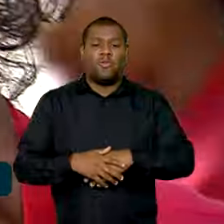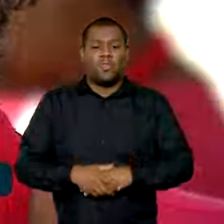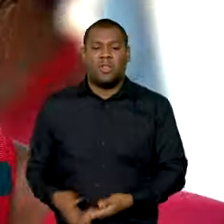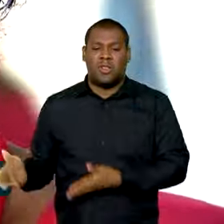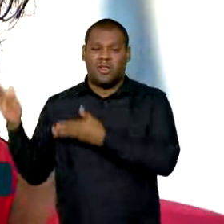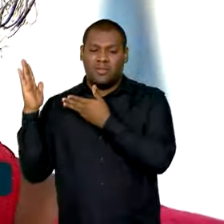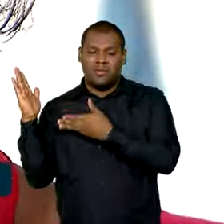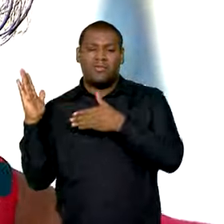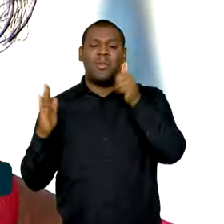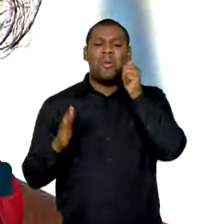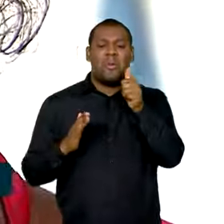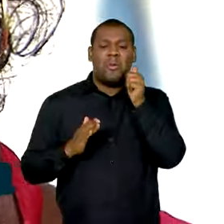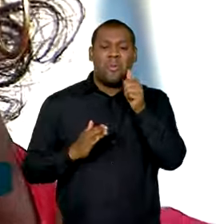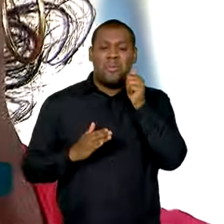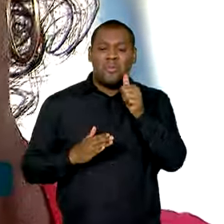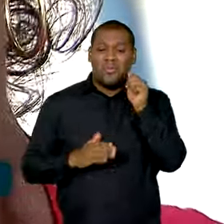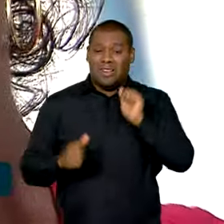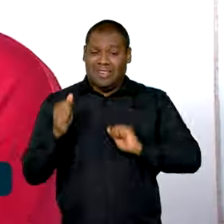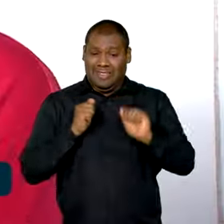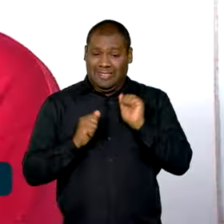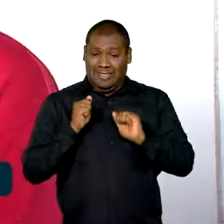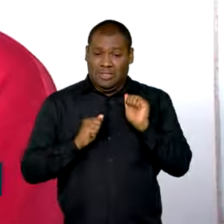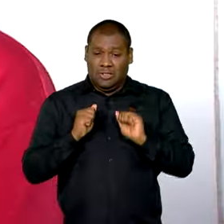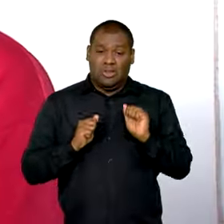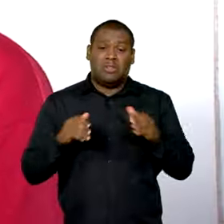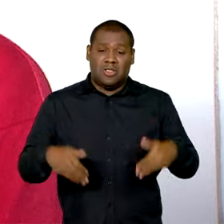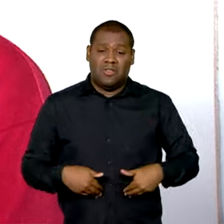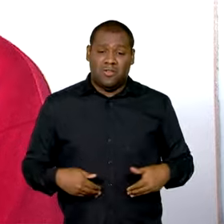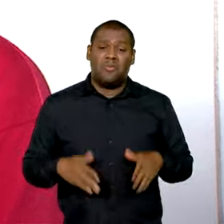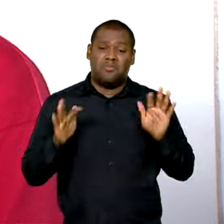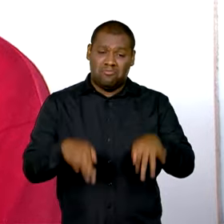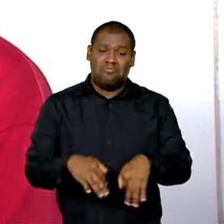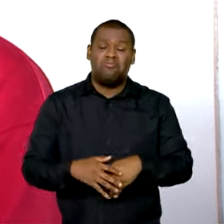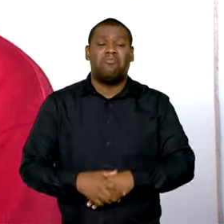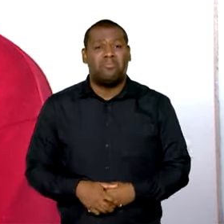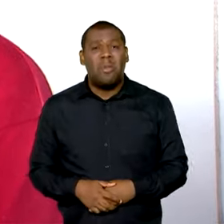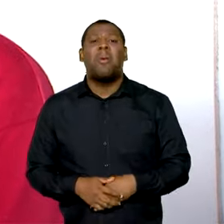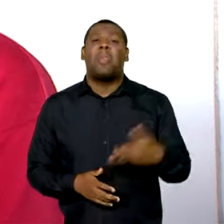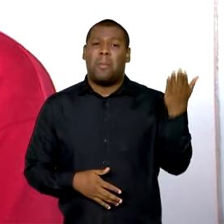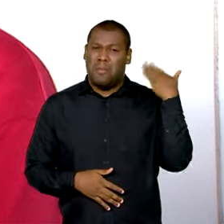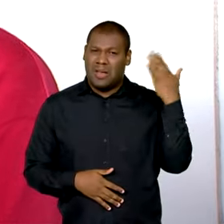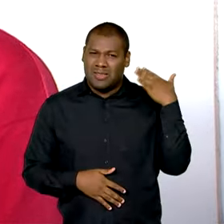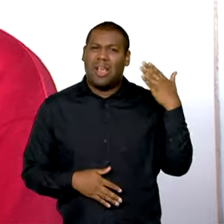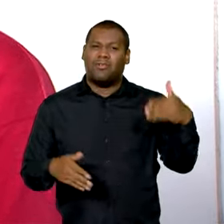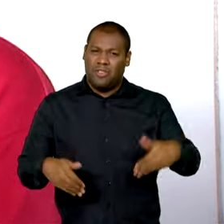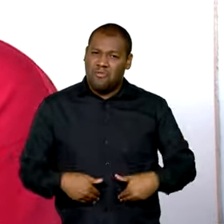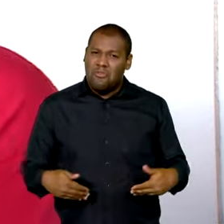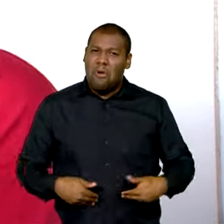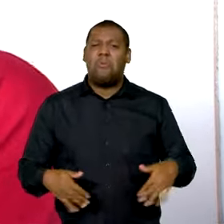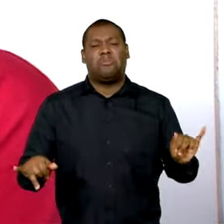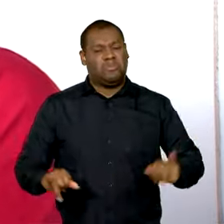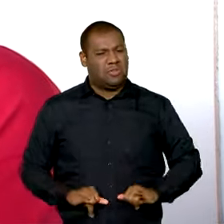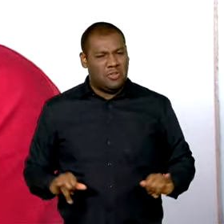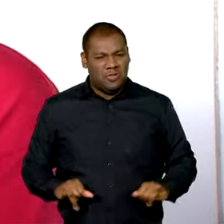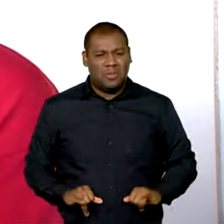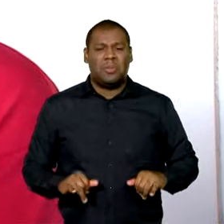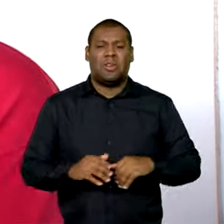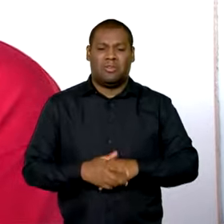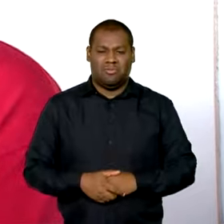Maria do Socorro nem gosta de lembrar. A fome dói. A fome é ruim, né? Então, é assustador.